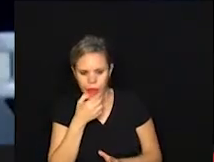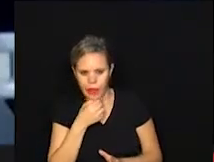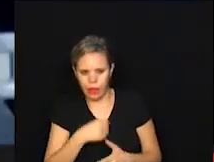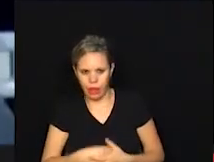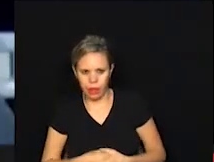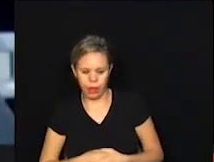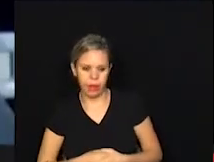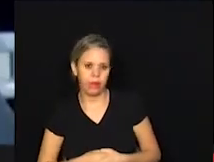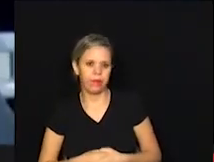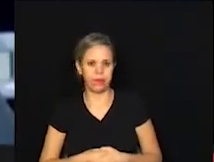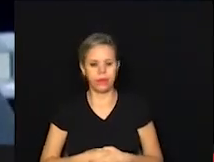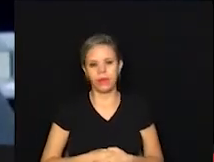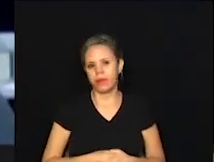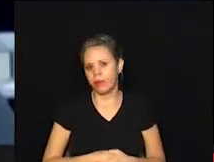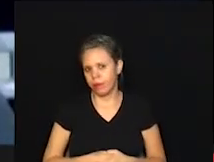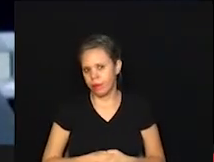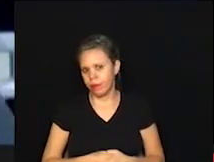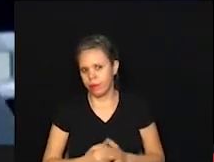vereadora,